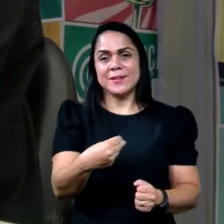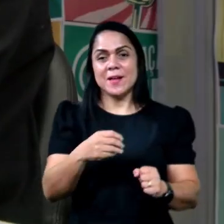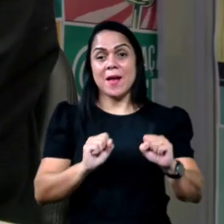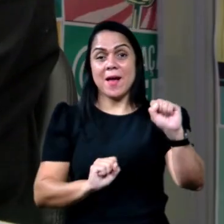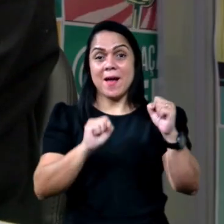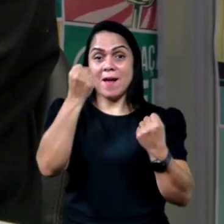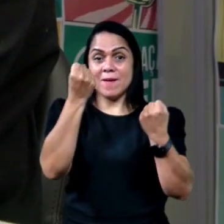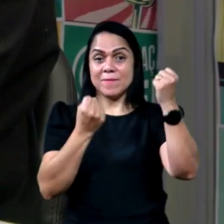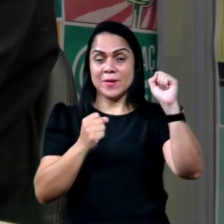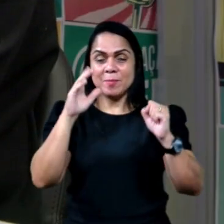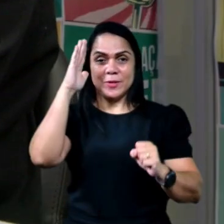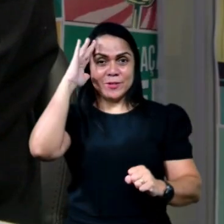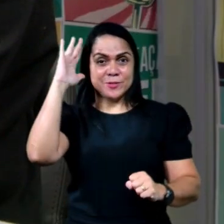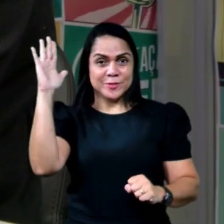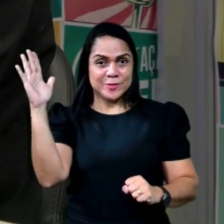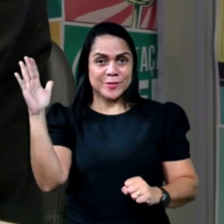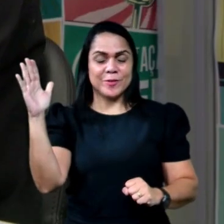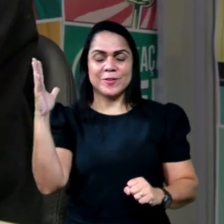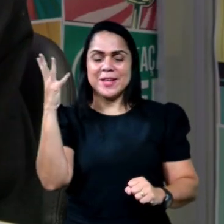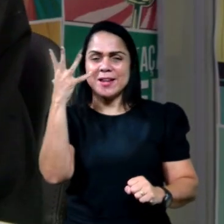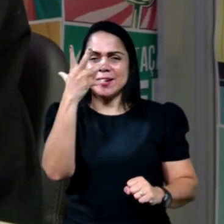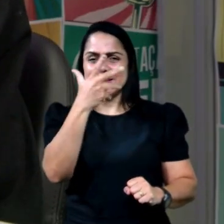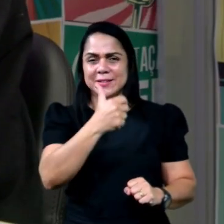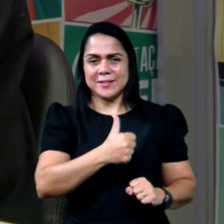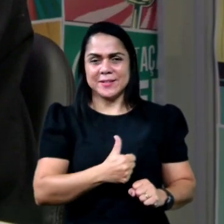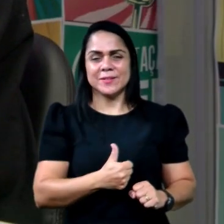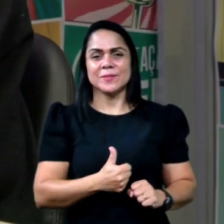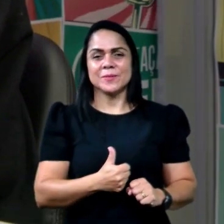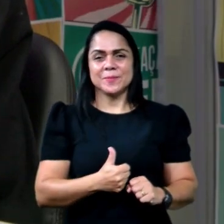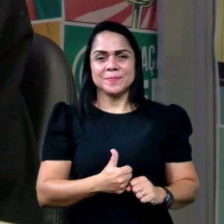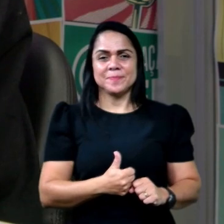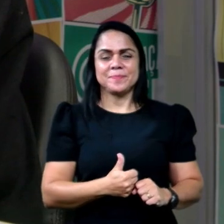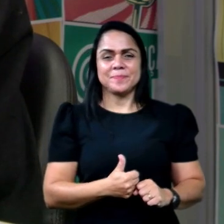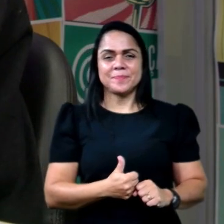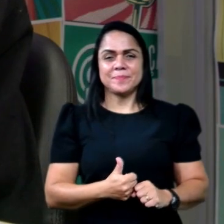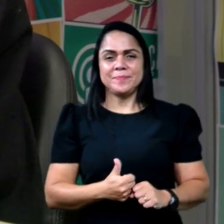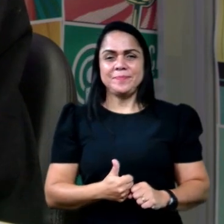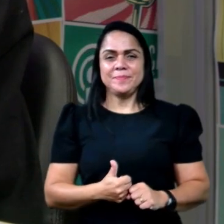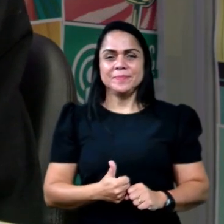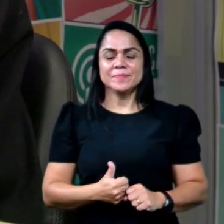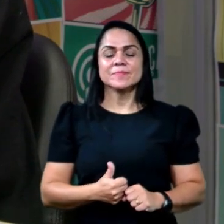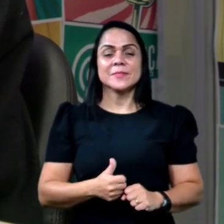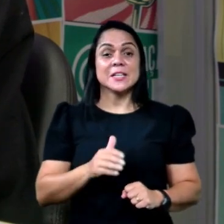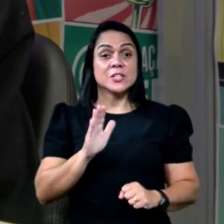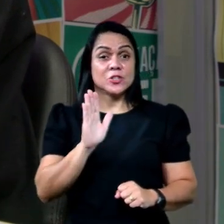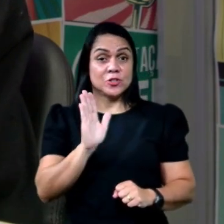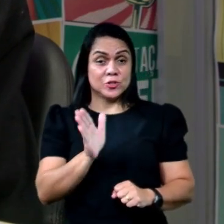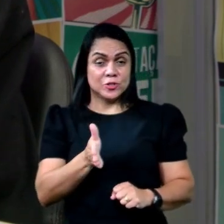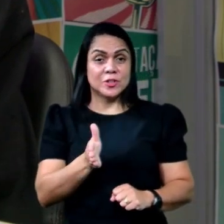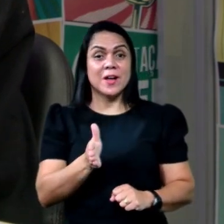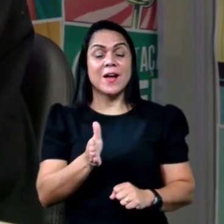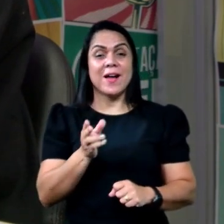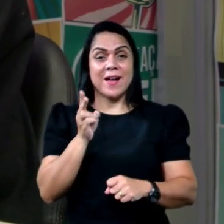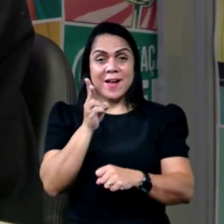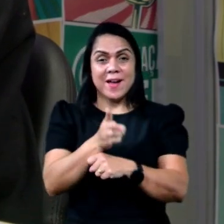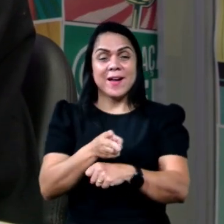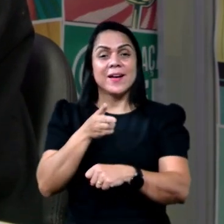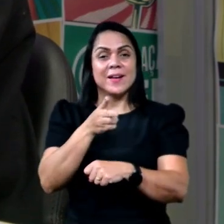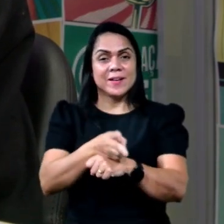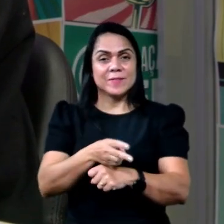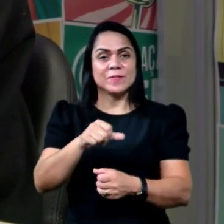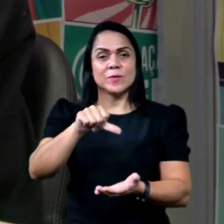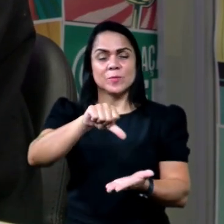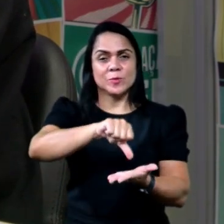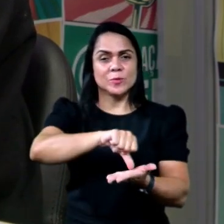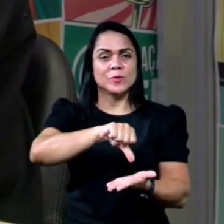Cris? Esse é lindo. A Cris sabe dessa história porque a gente já teve a chance de gravar, Sim, né? no IFB no ar. IFB no